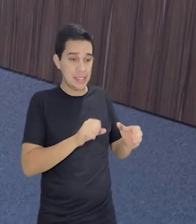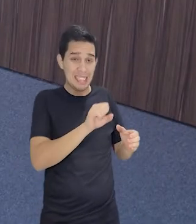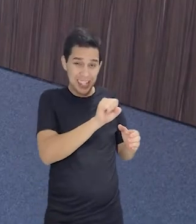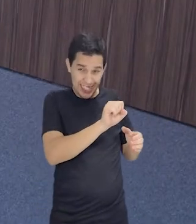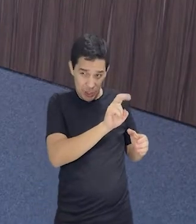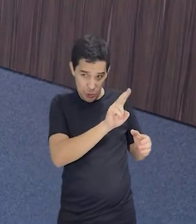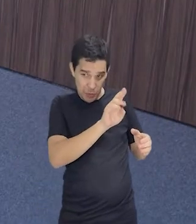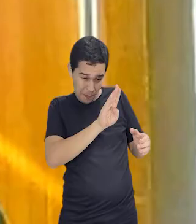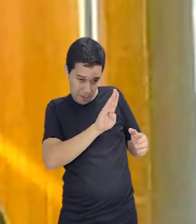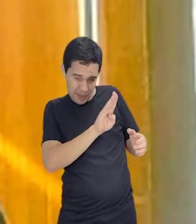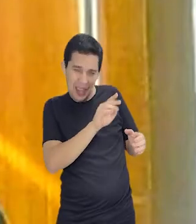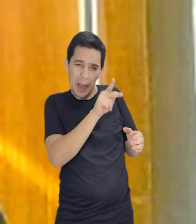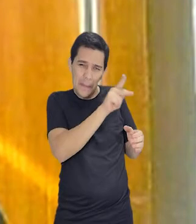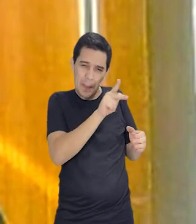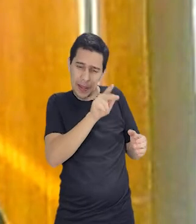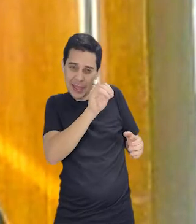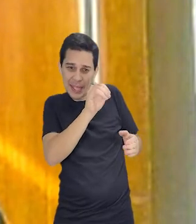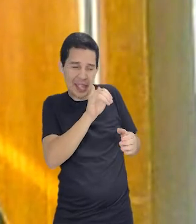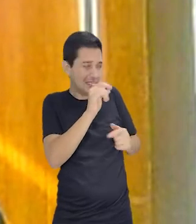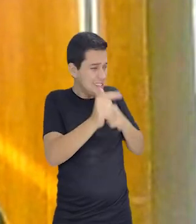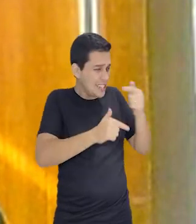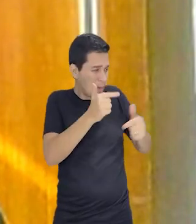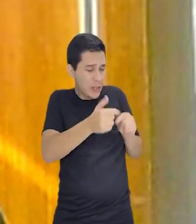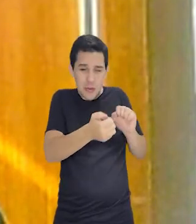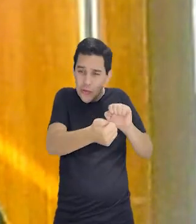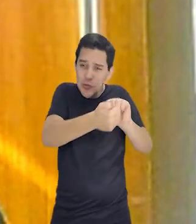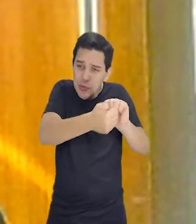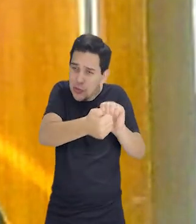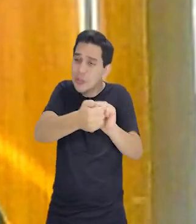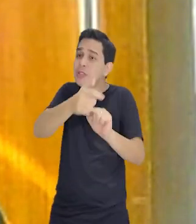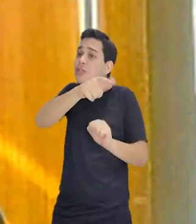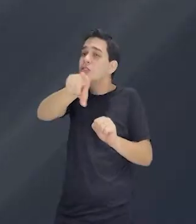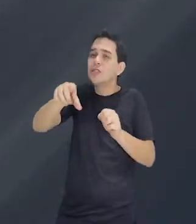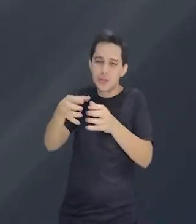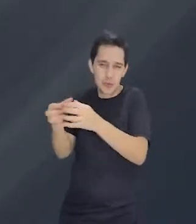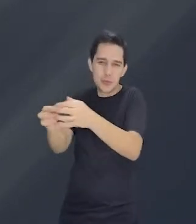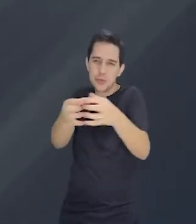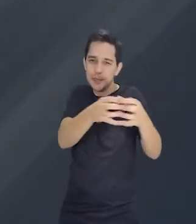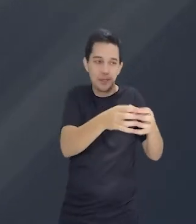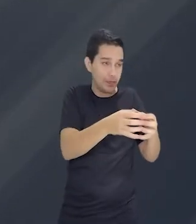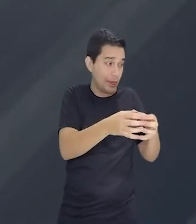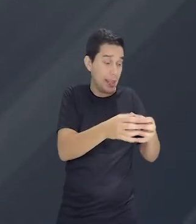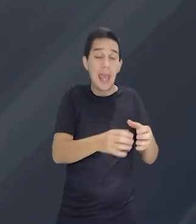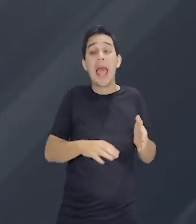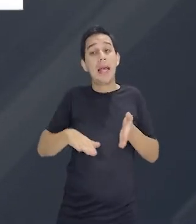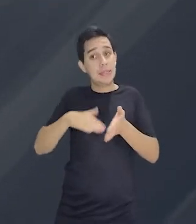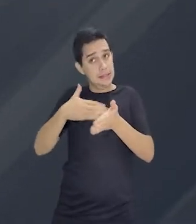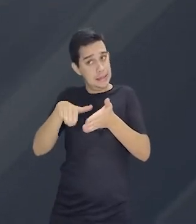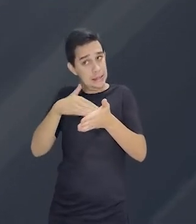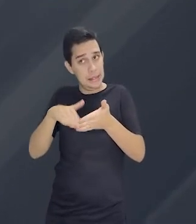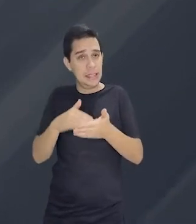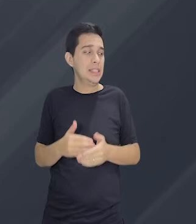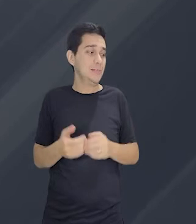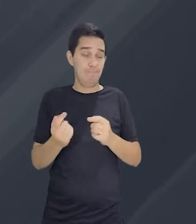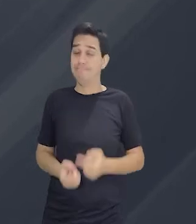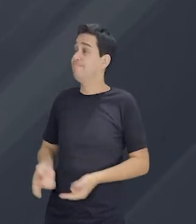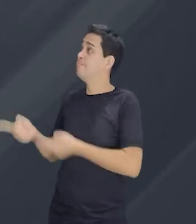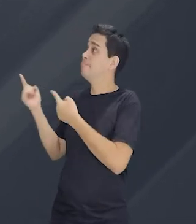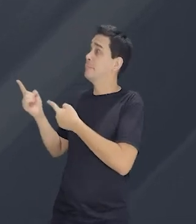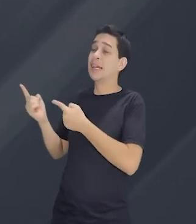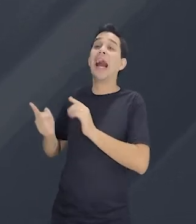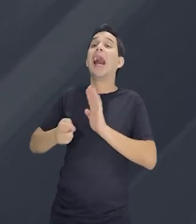Planejamento Institucional. Secretaria essa que foi criada pela Resolução 2402 e estruturada pela